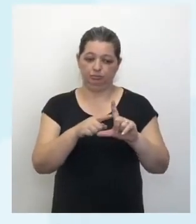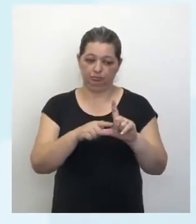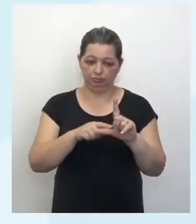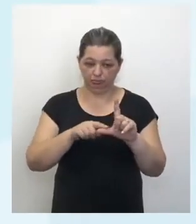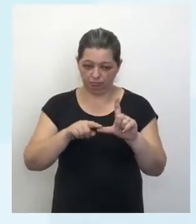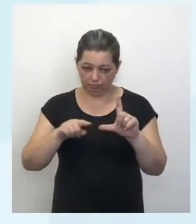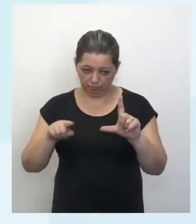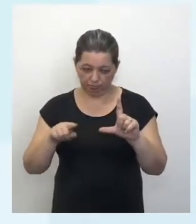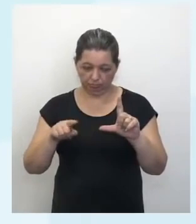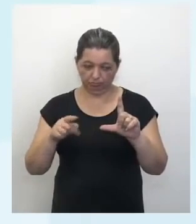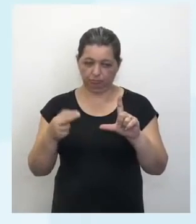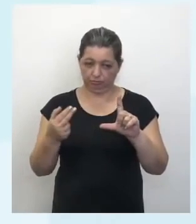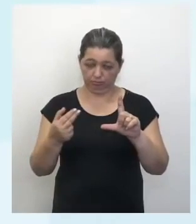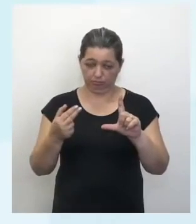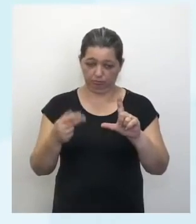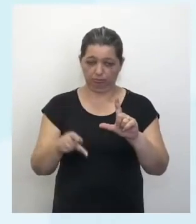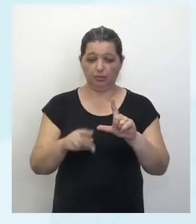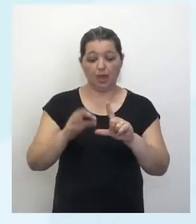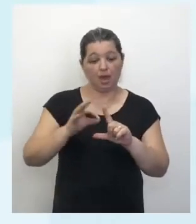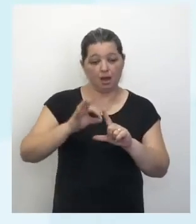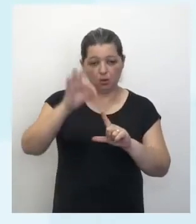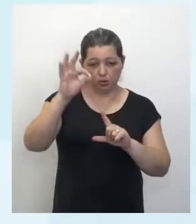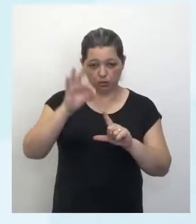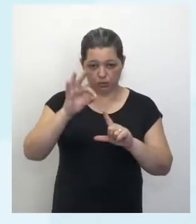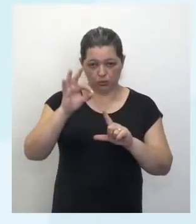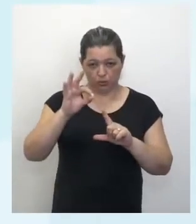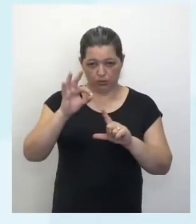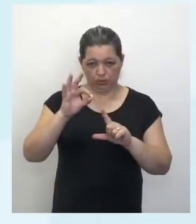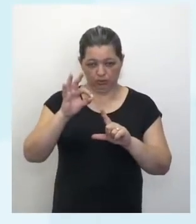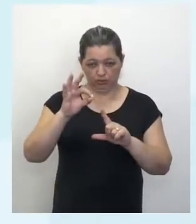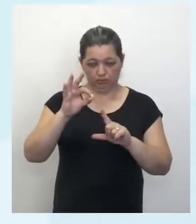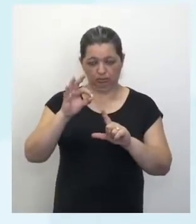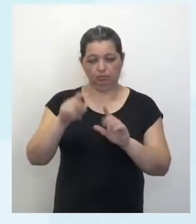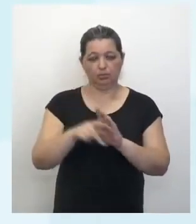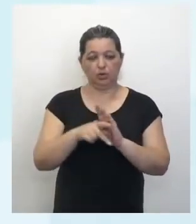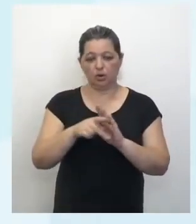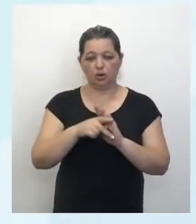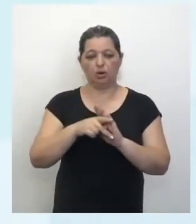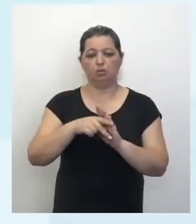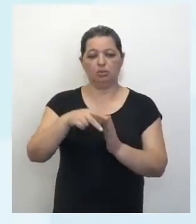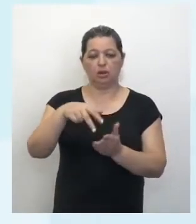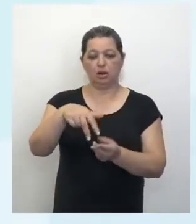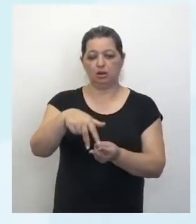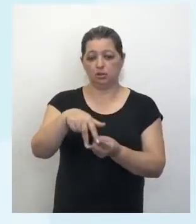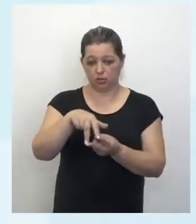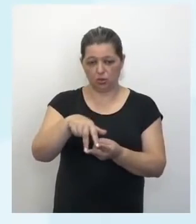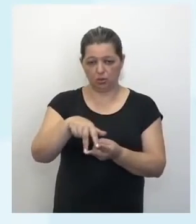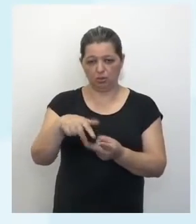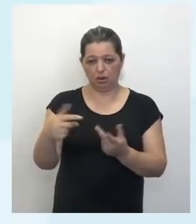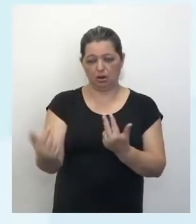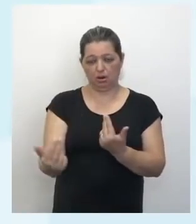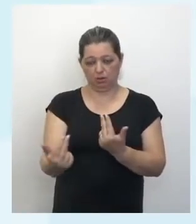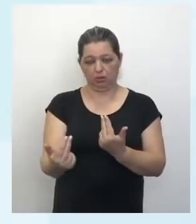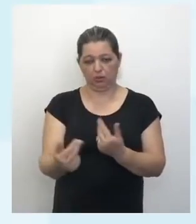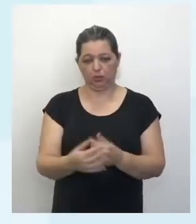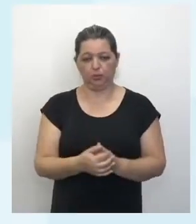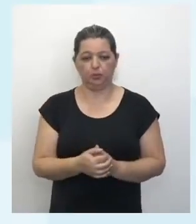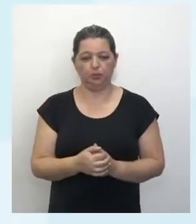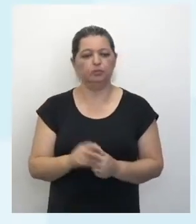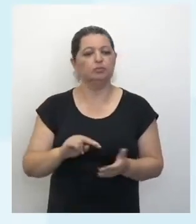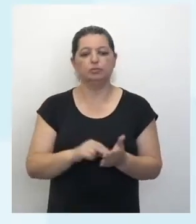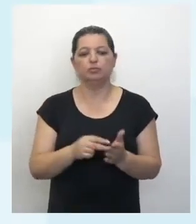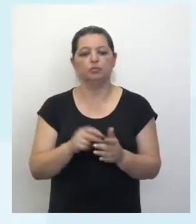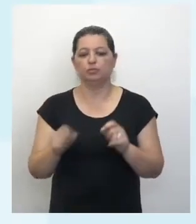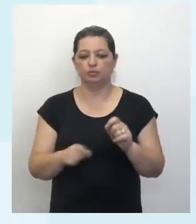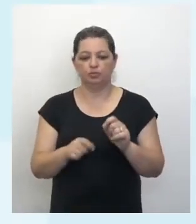são paralelos e a altura e as sombras delas, né, elas são proporcionais. O que significa isso?